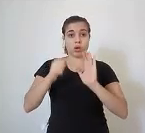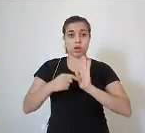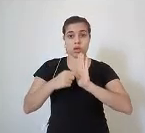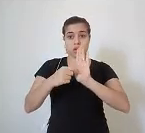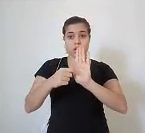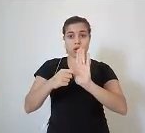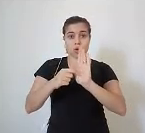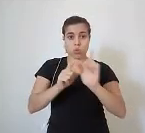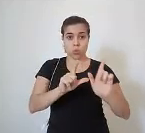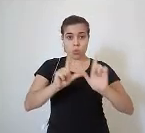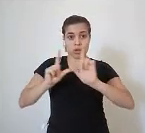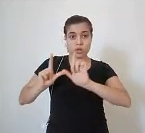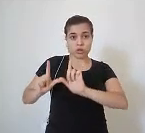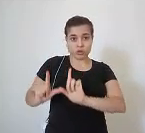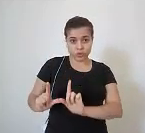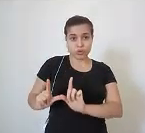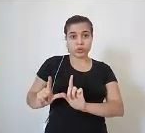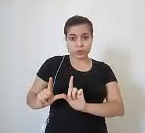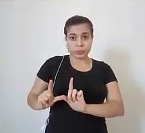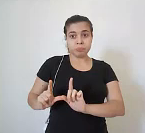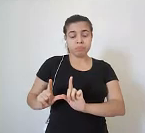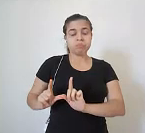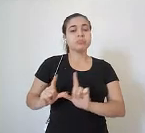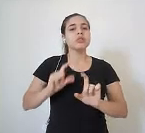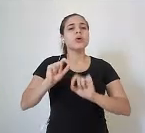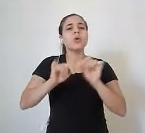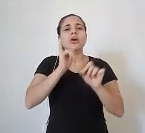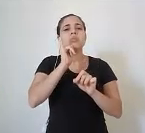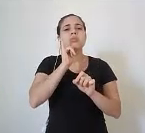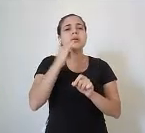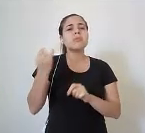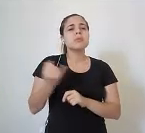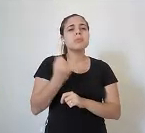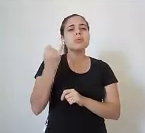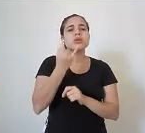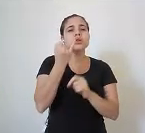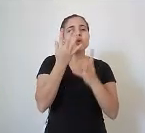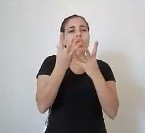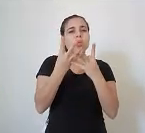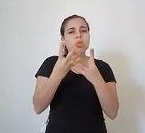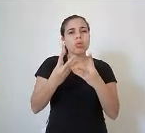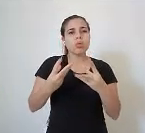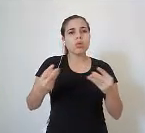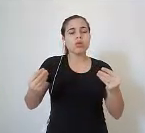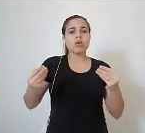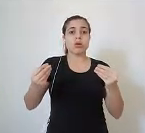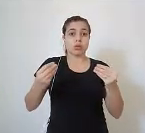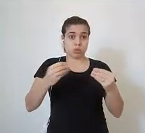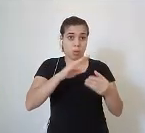importante. Uma observação que eu coloquei aqui no cantinho do slide é que como eles